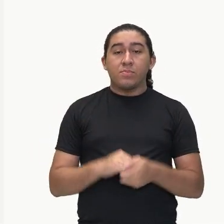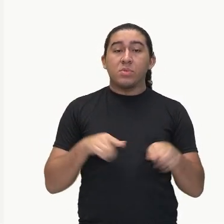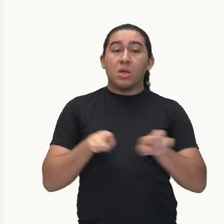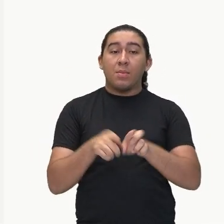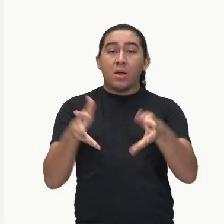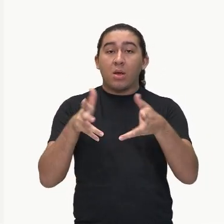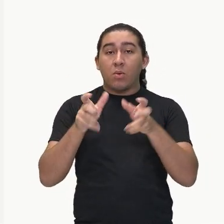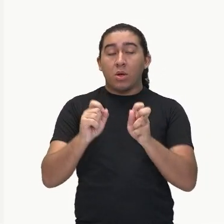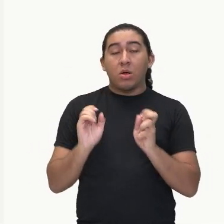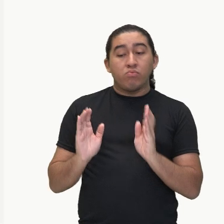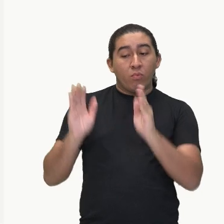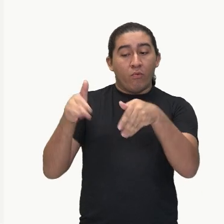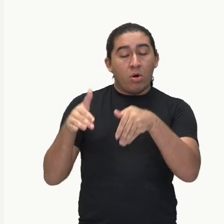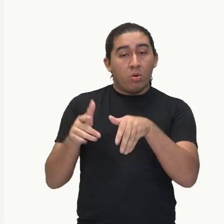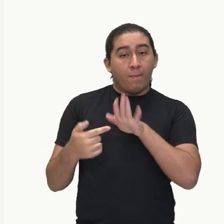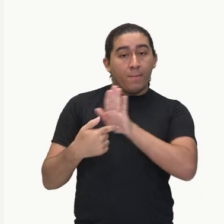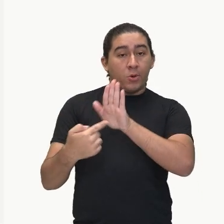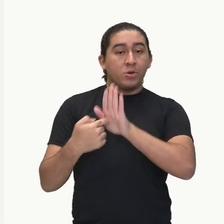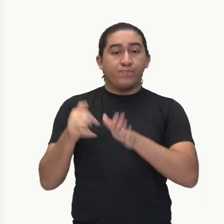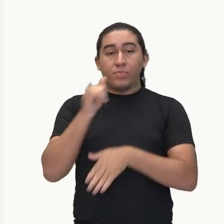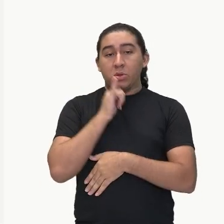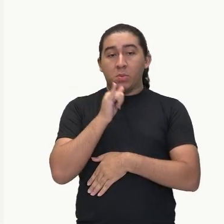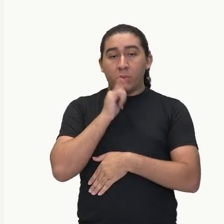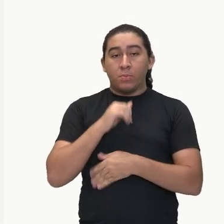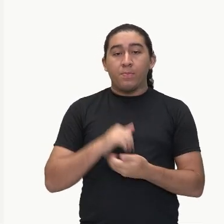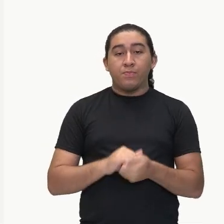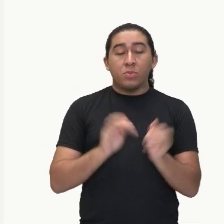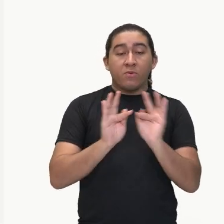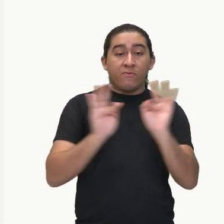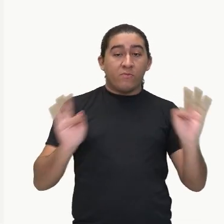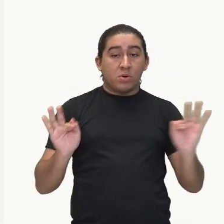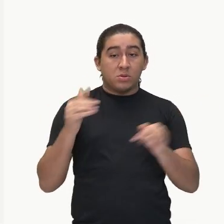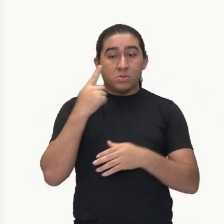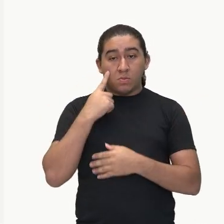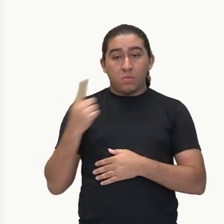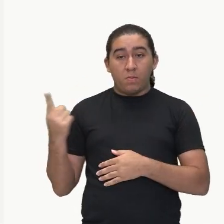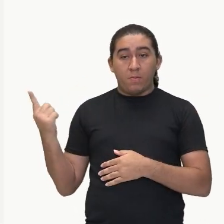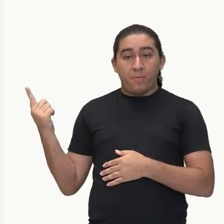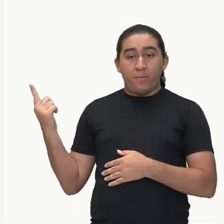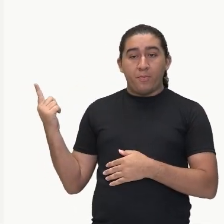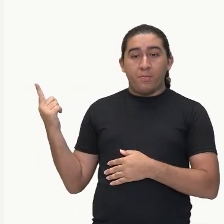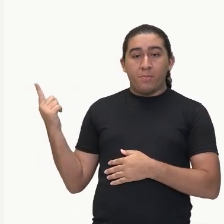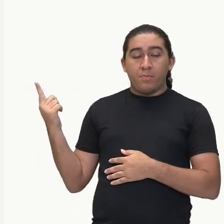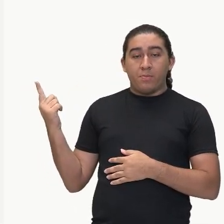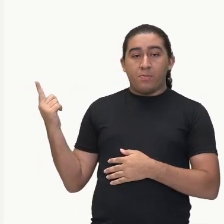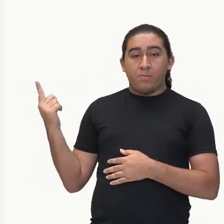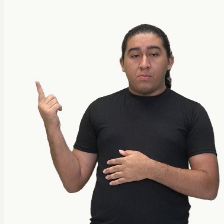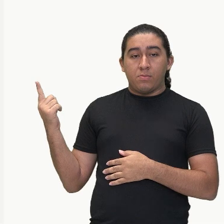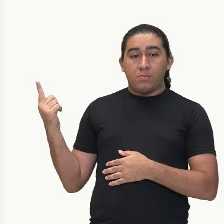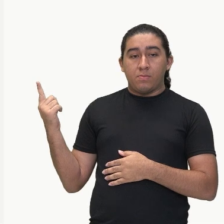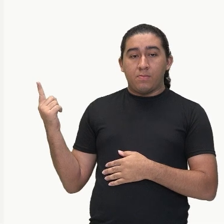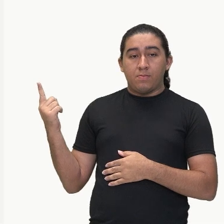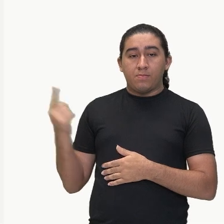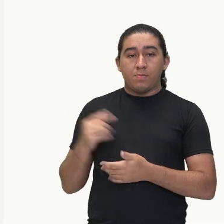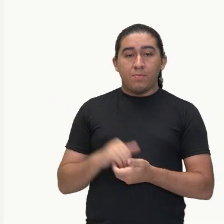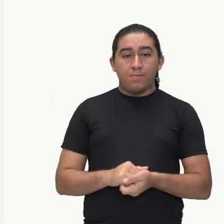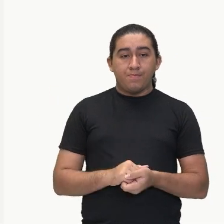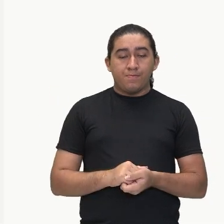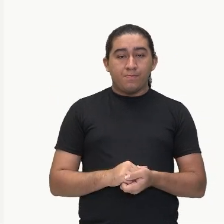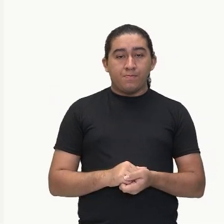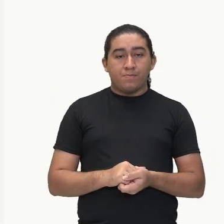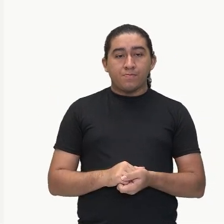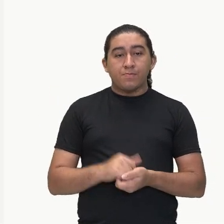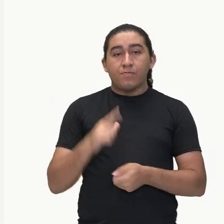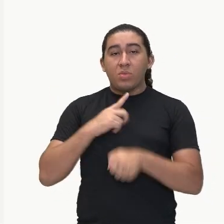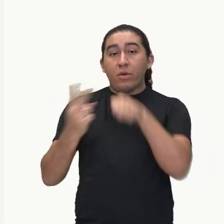queremos defini-los. Vamos lá. Comprei a pizza para eles comerem. Olha aí. Então, eu tenho aqui o